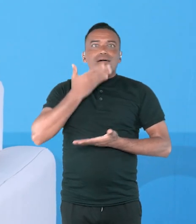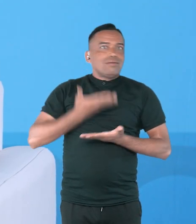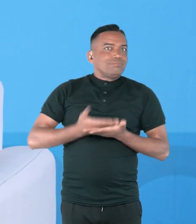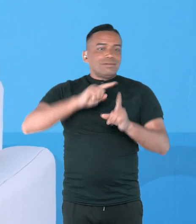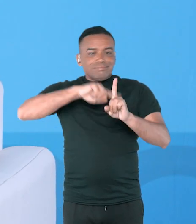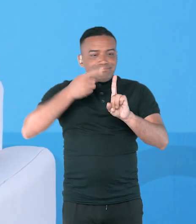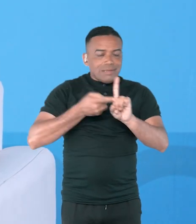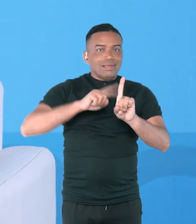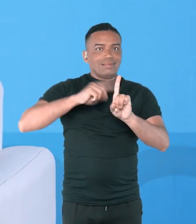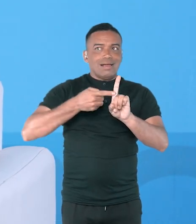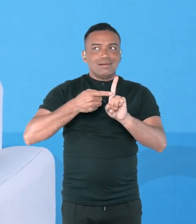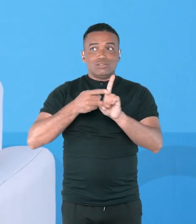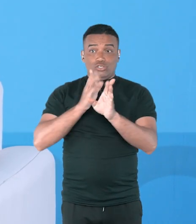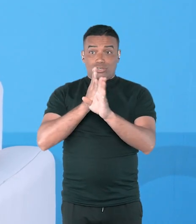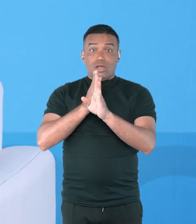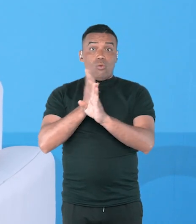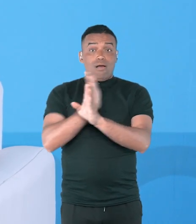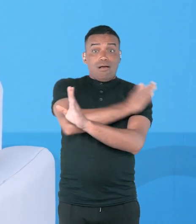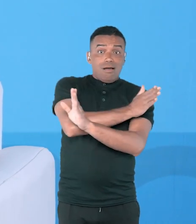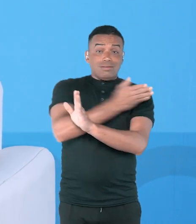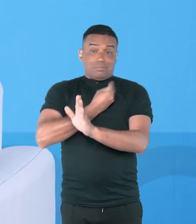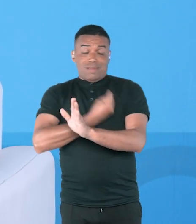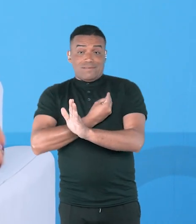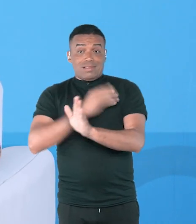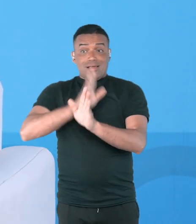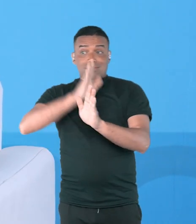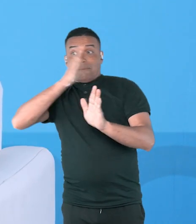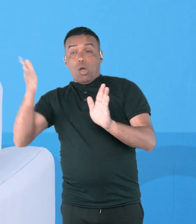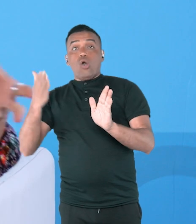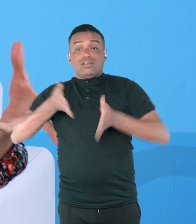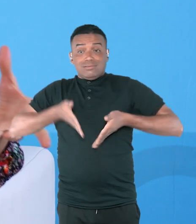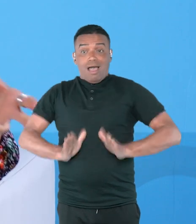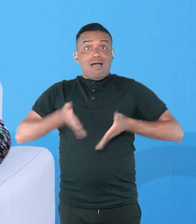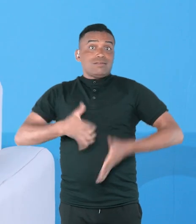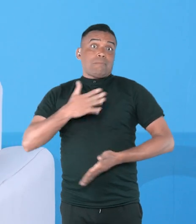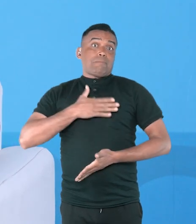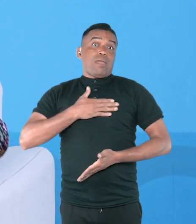em si, mas o quanto que você pensa na vida a partir da hora que você tem um filho,